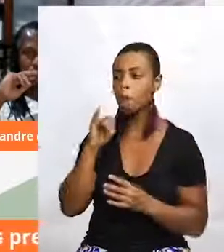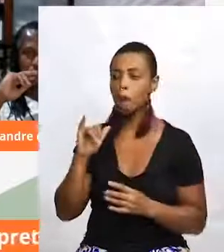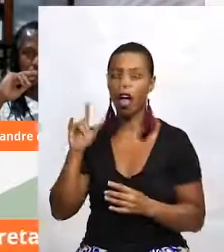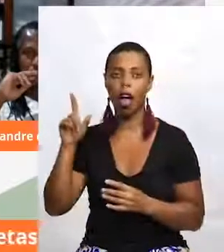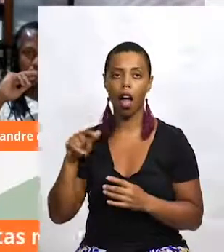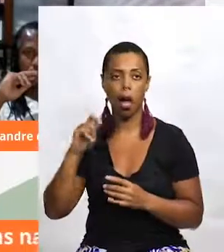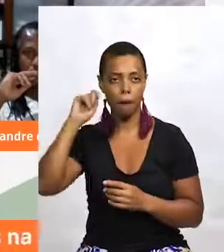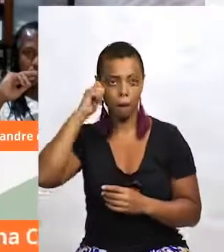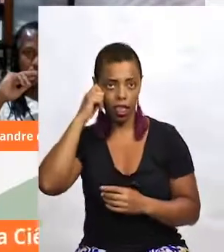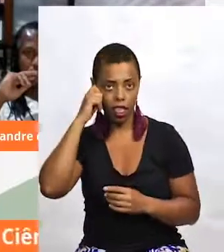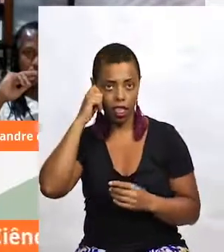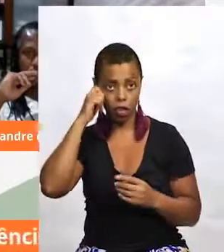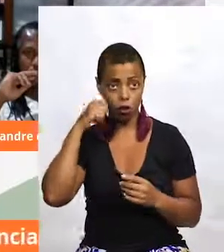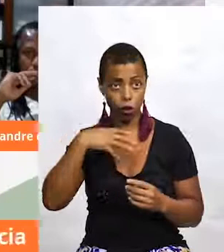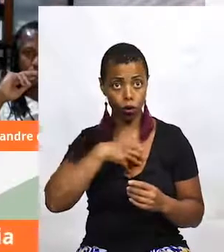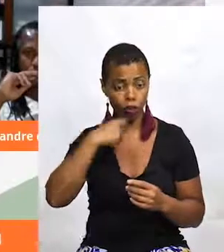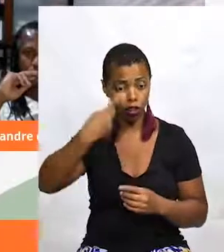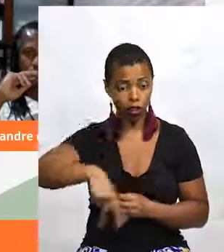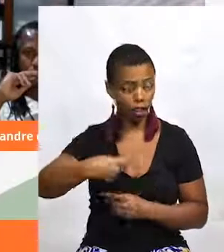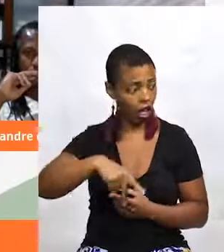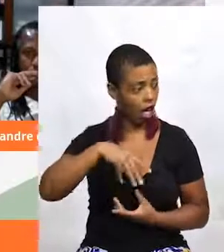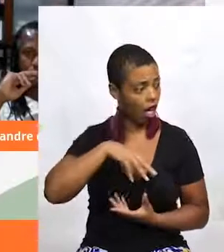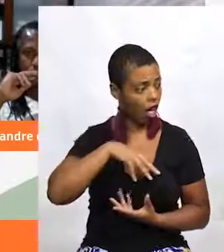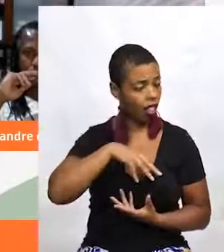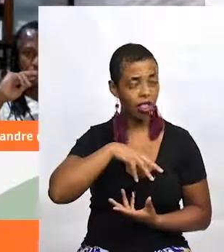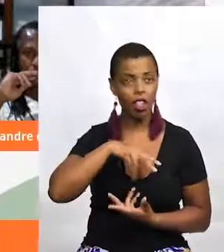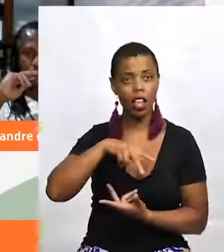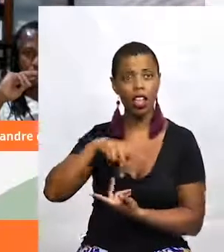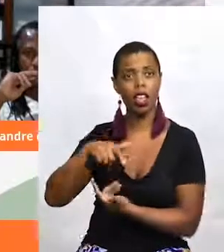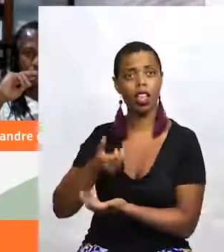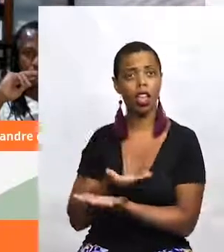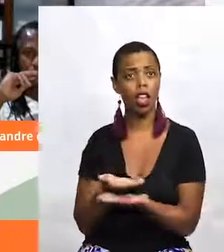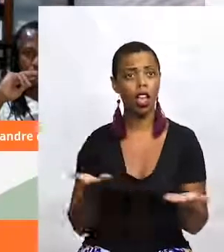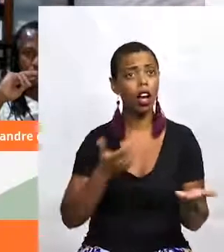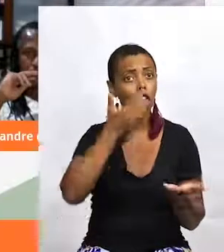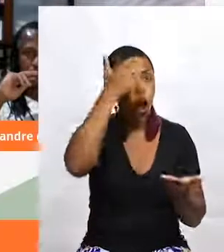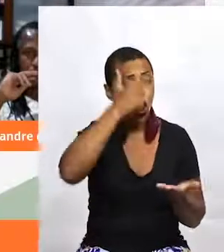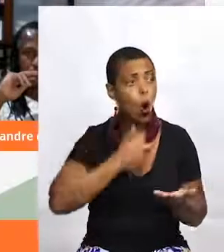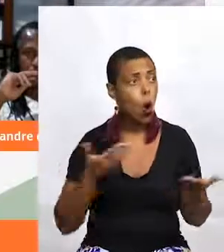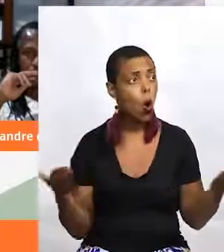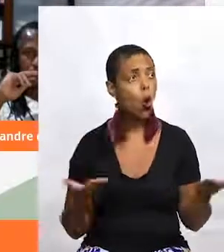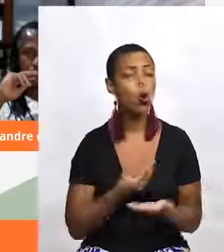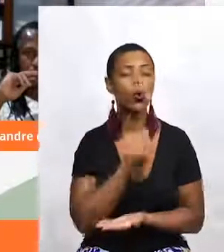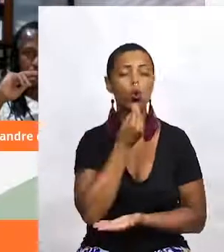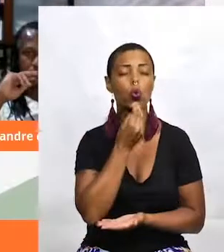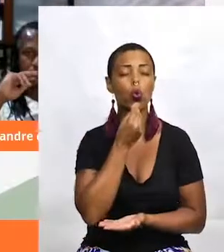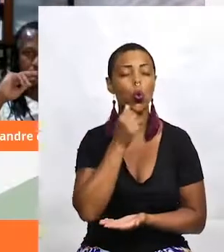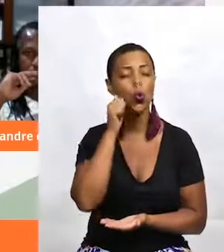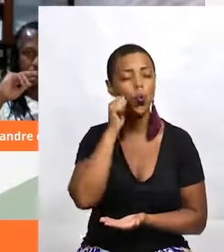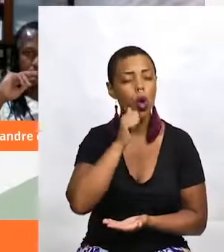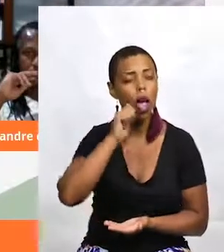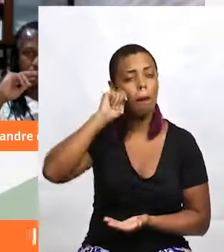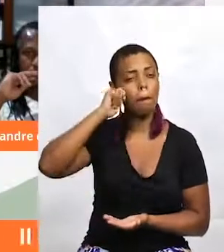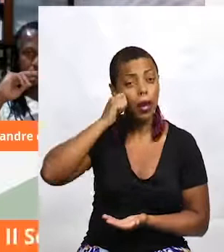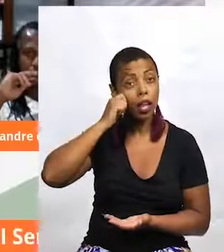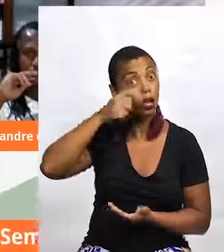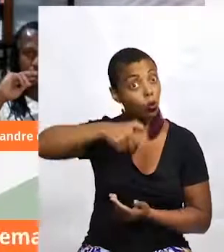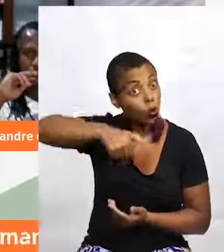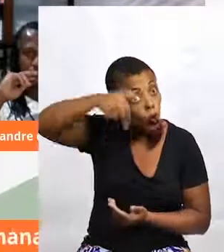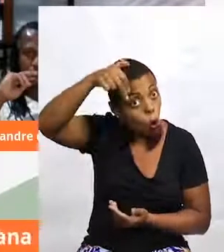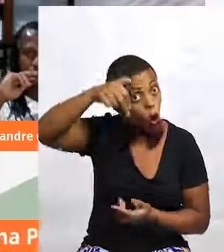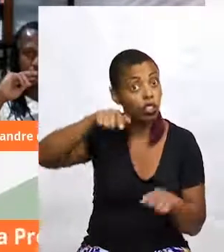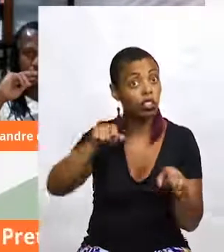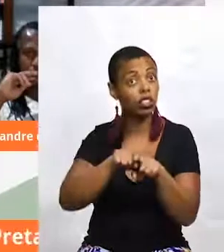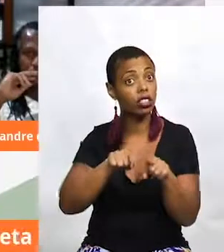e hoje eu estou aqui tendo essa oportunidade de, enquanto mulher, enquanto preta, enquanto mulher nortista, e principalmente